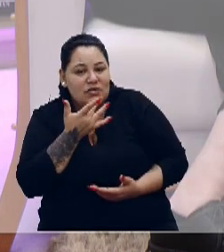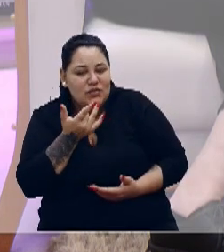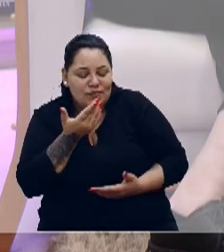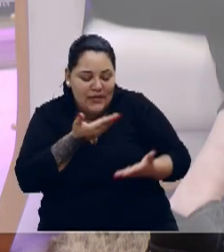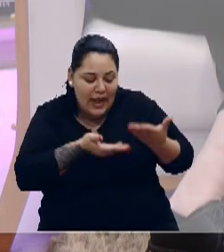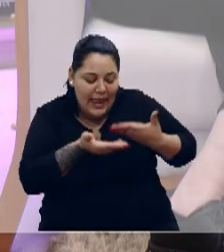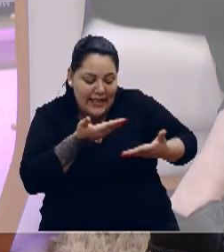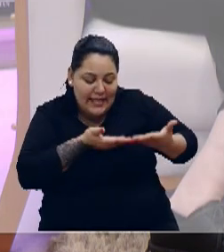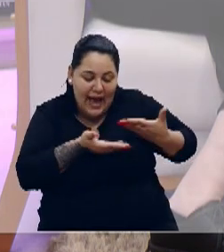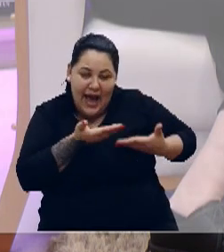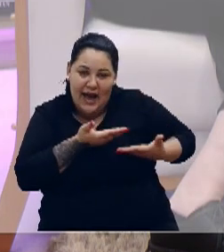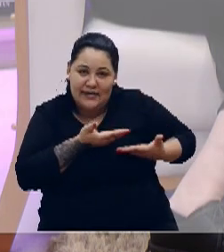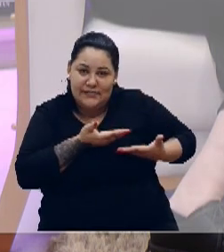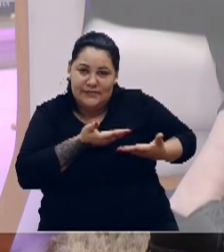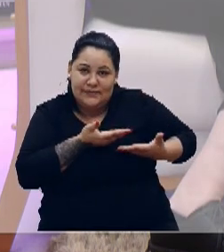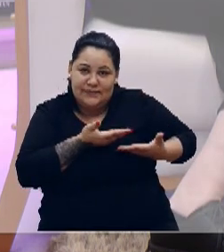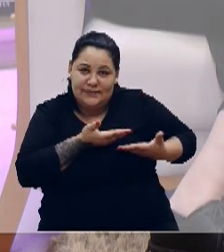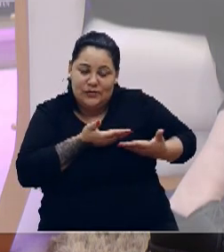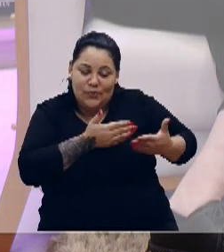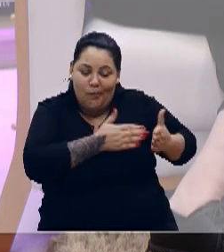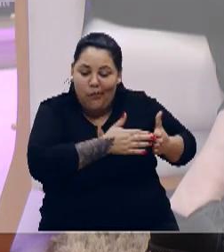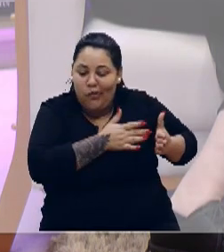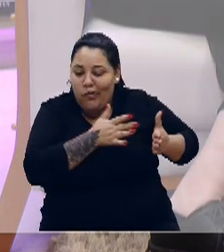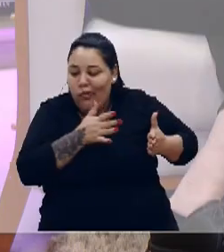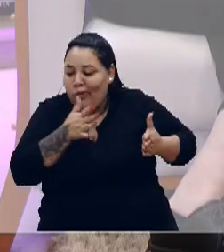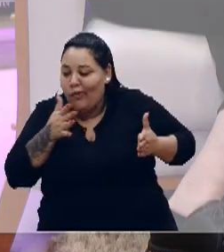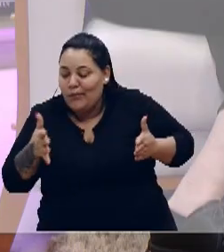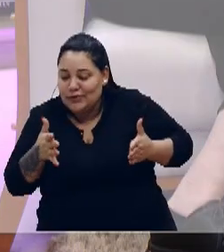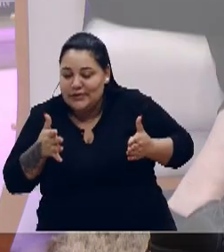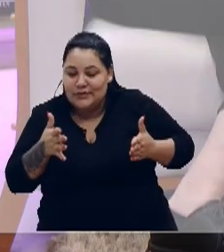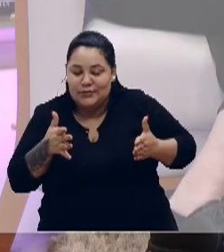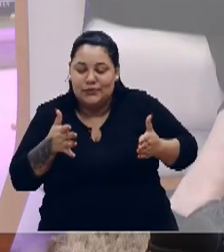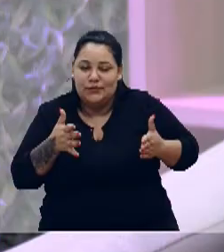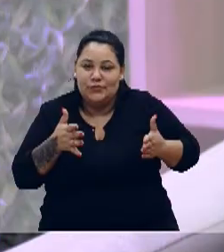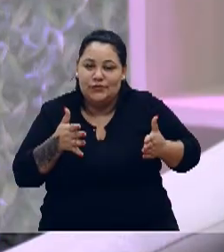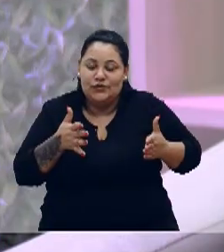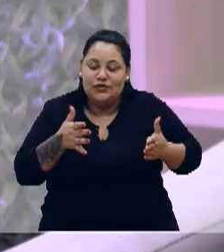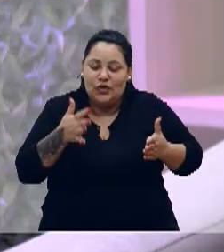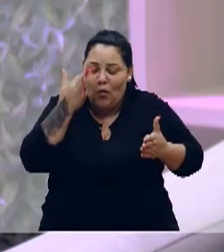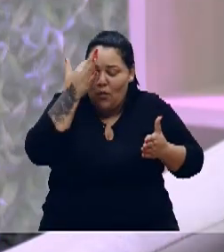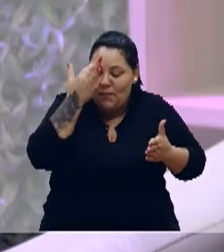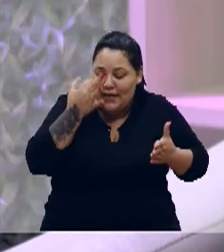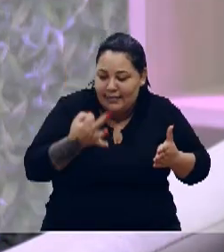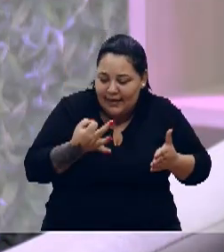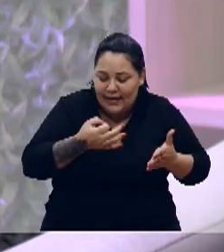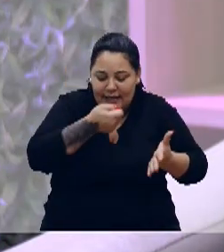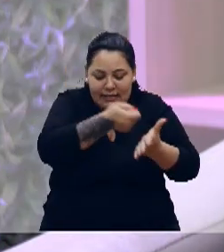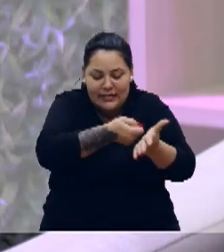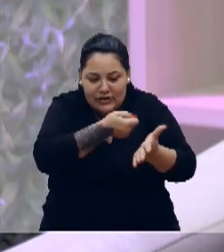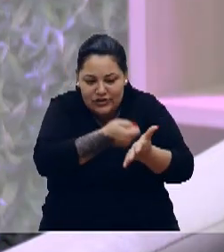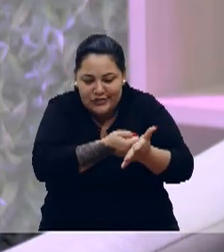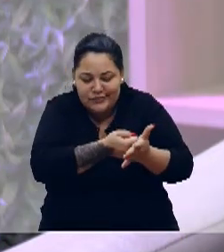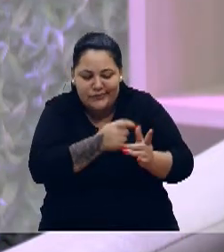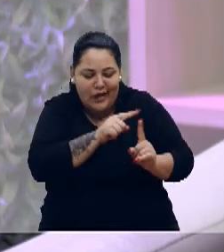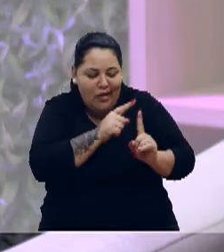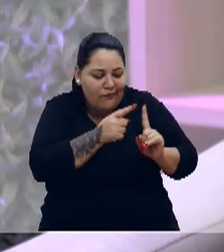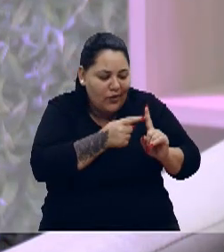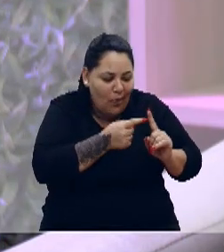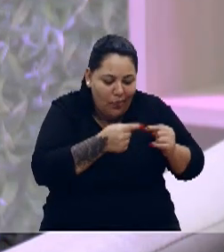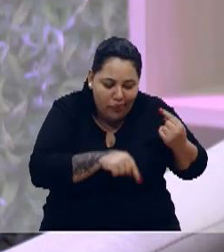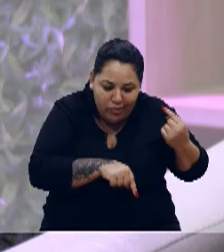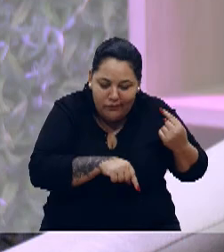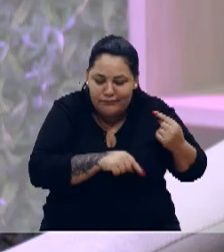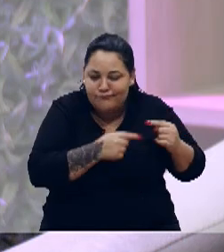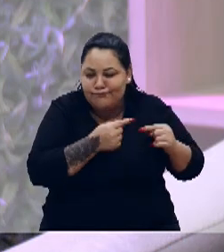lidar, como tu já tá no teu processo, né, de assimilar as tuas tentativas, assimilar, que nem no meu